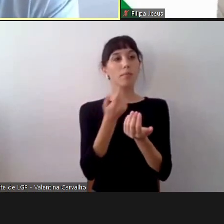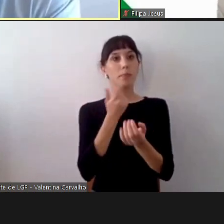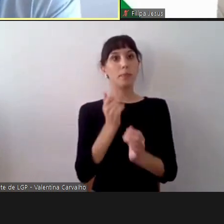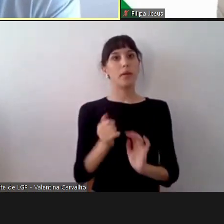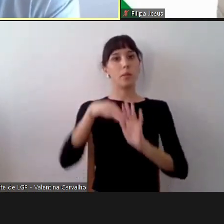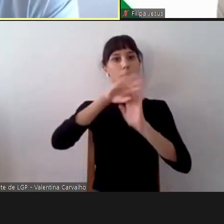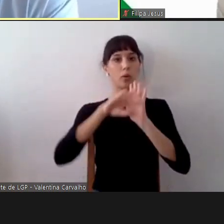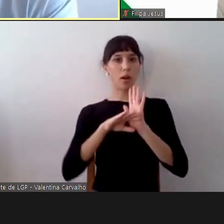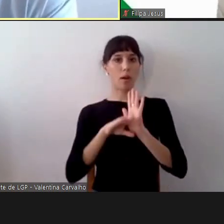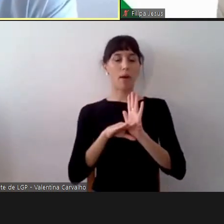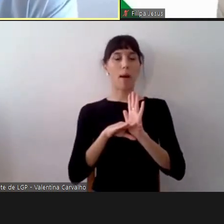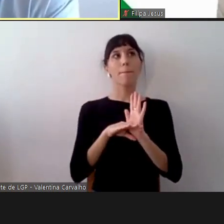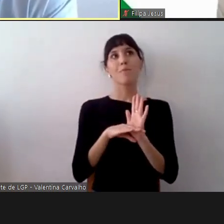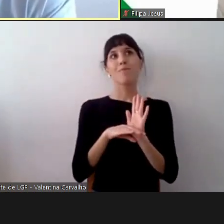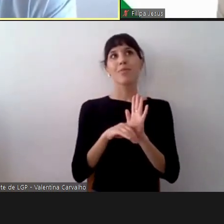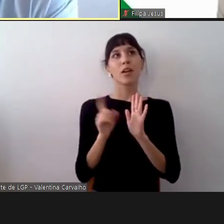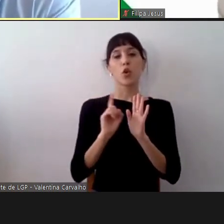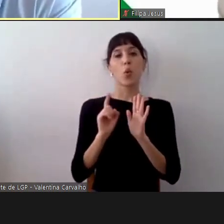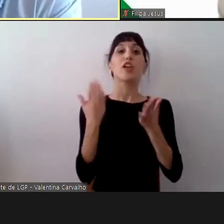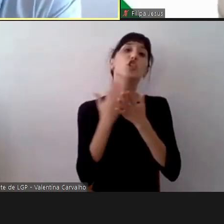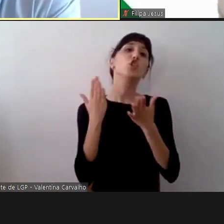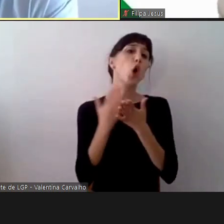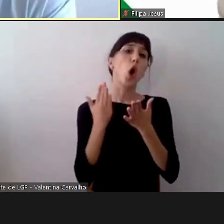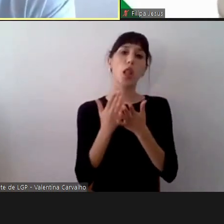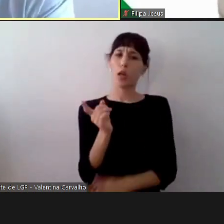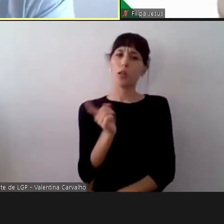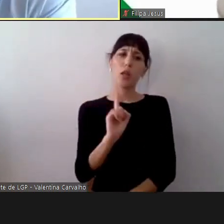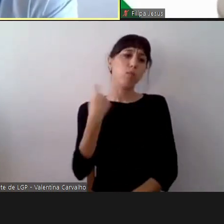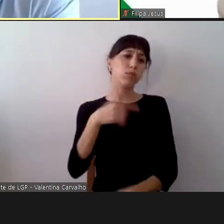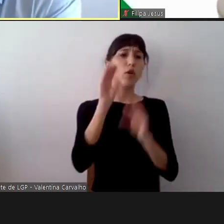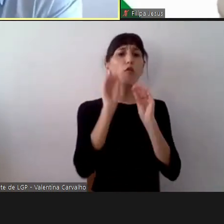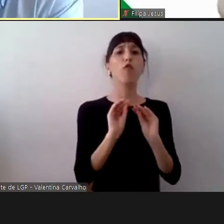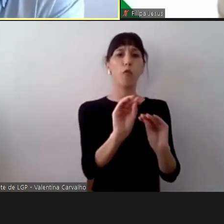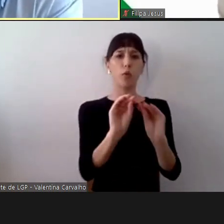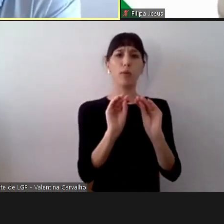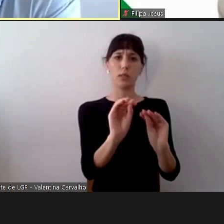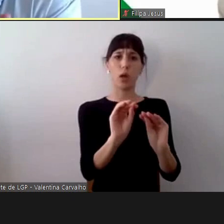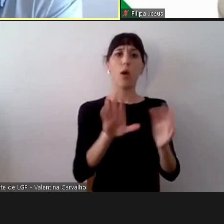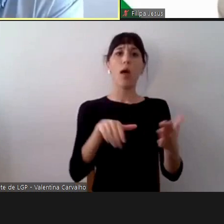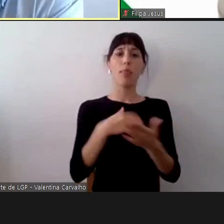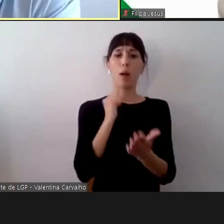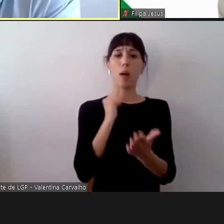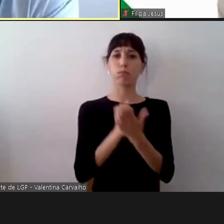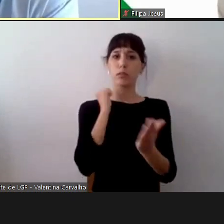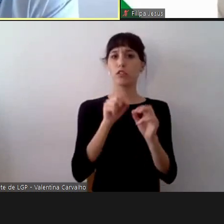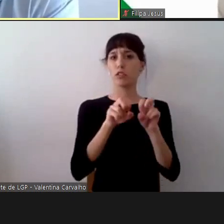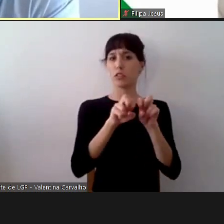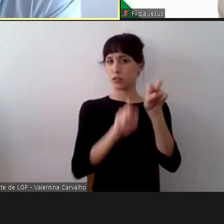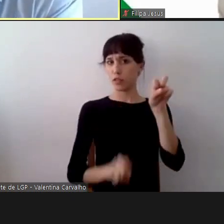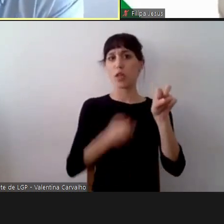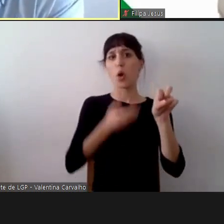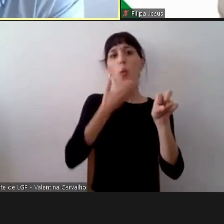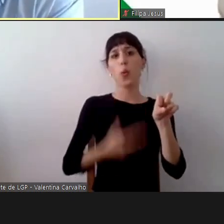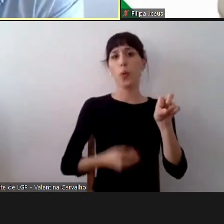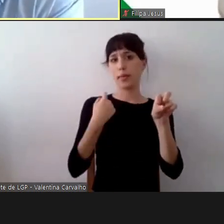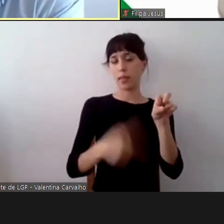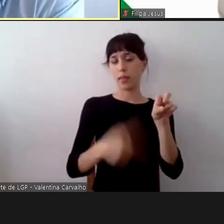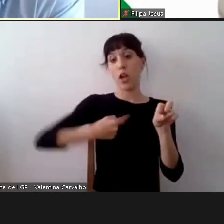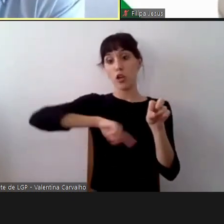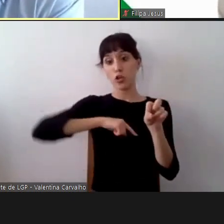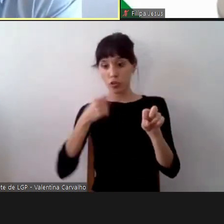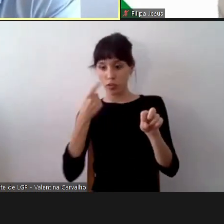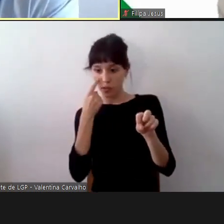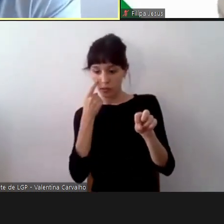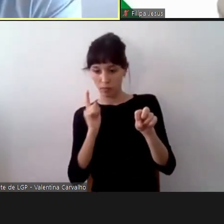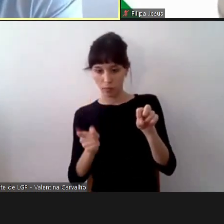não vemos isto como uma escola, numa formação, é aquilo que é uma validação, uma certificação de competências, em que nós procuramos identificar